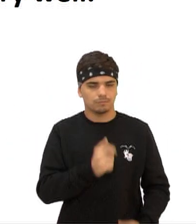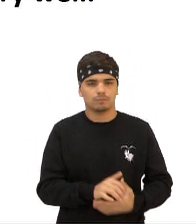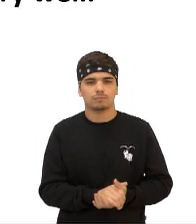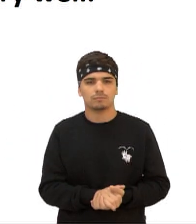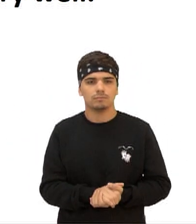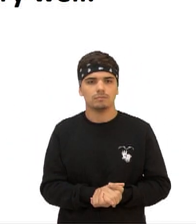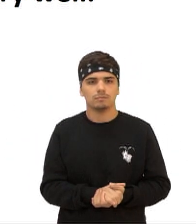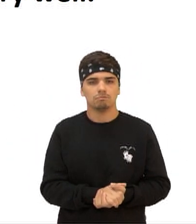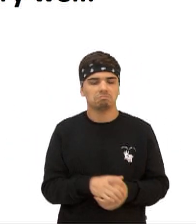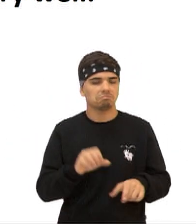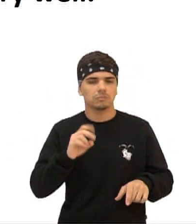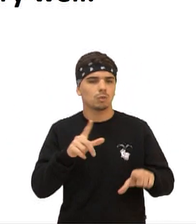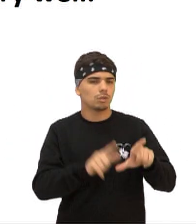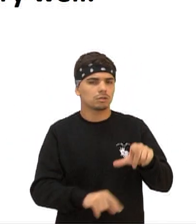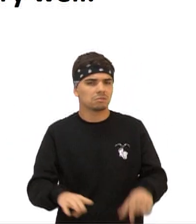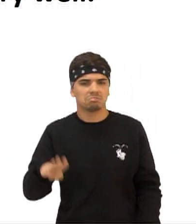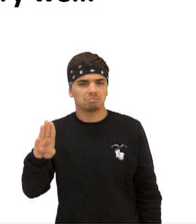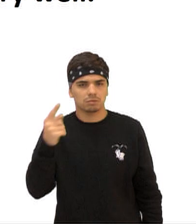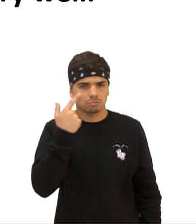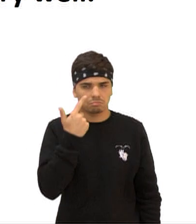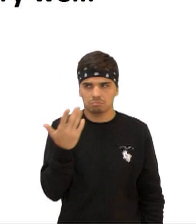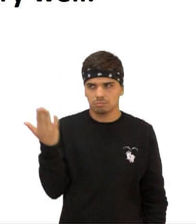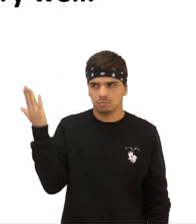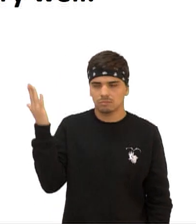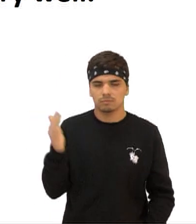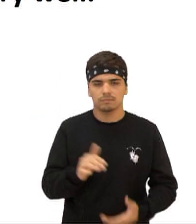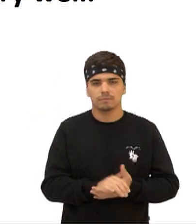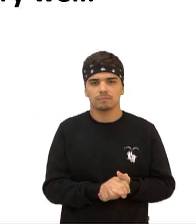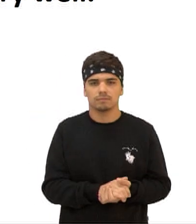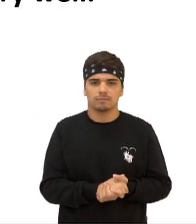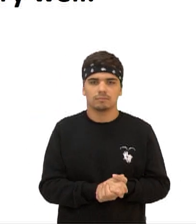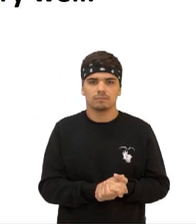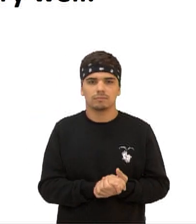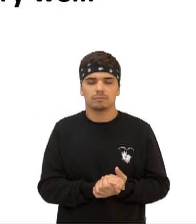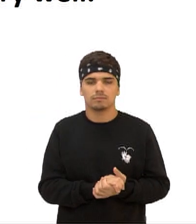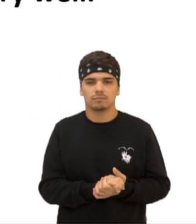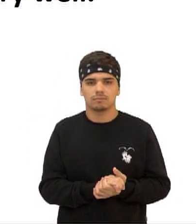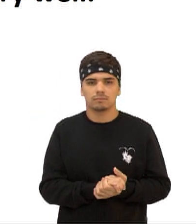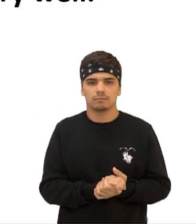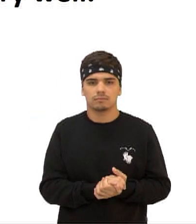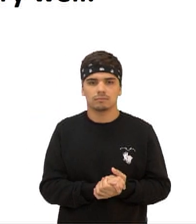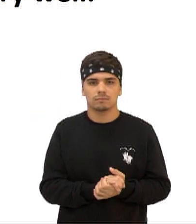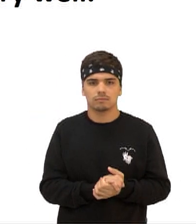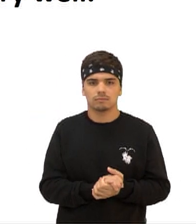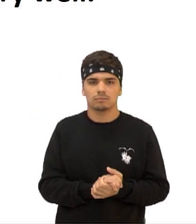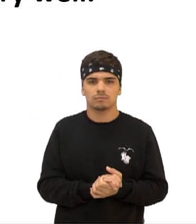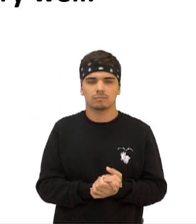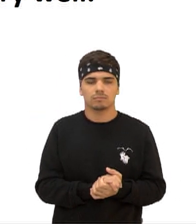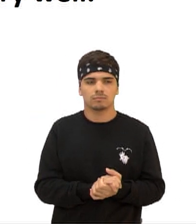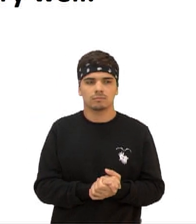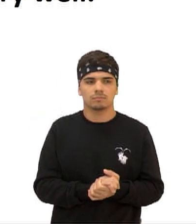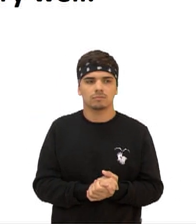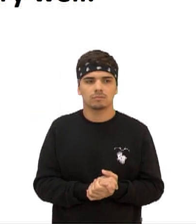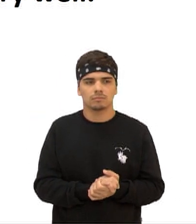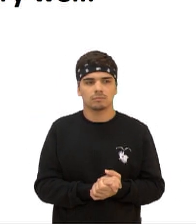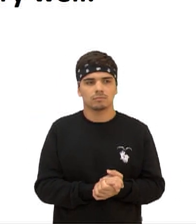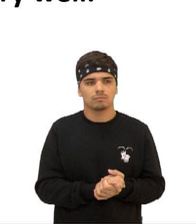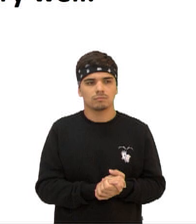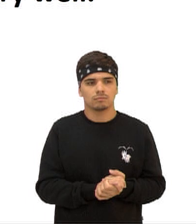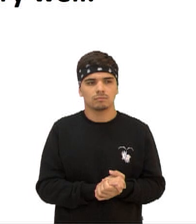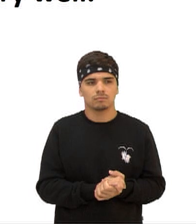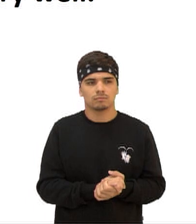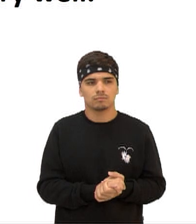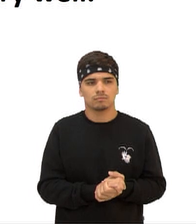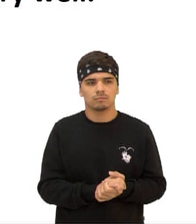service Será que a letra B is the promotion nova bike 11 e letra C e D folder from